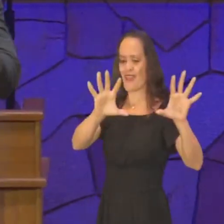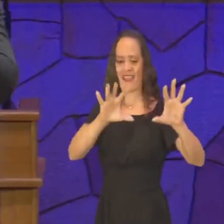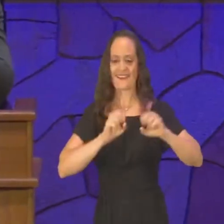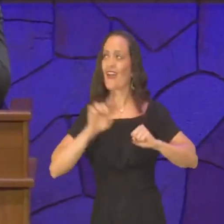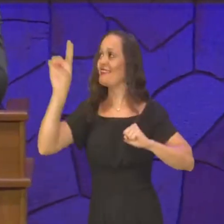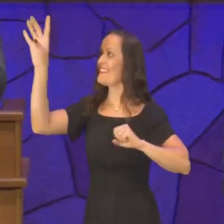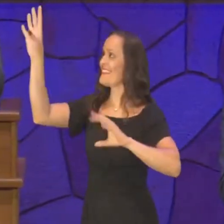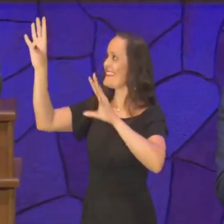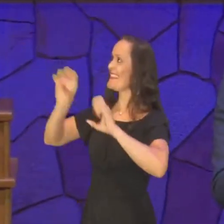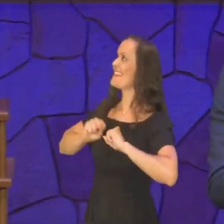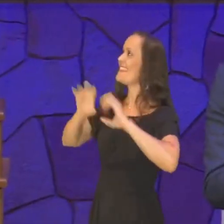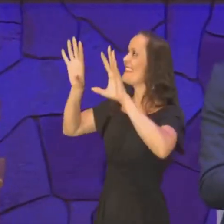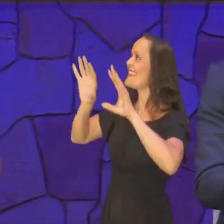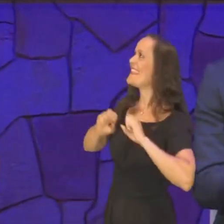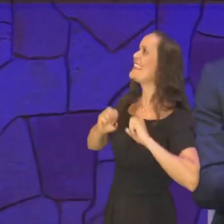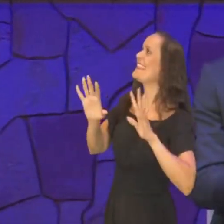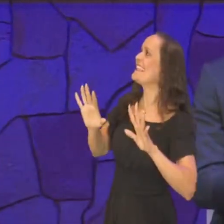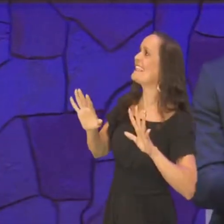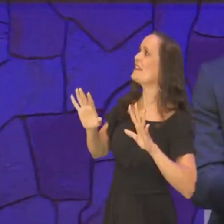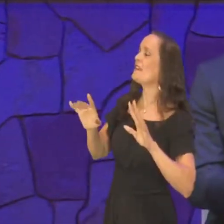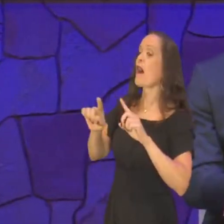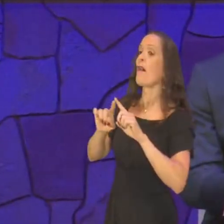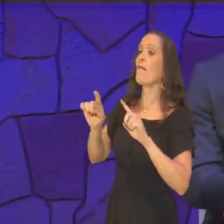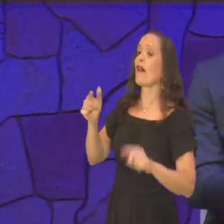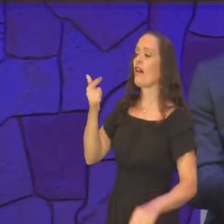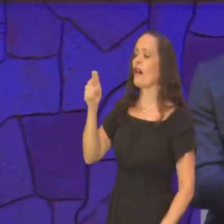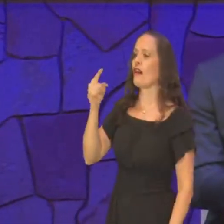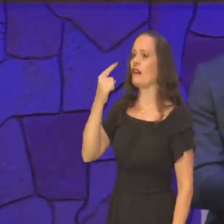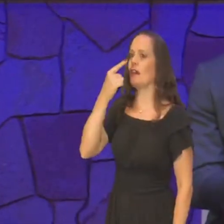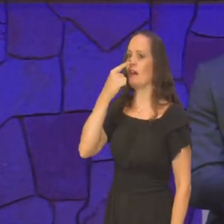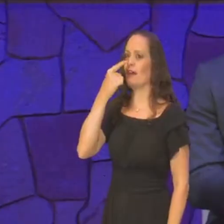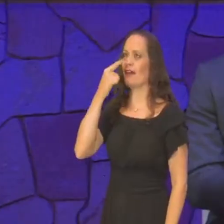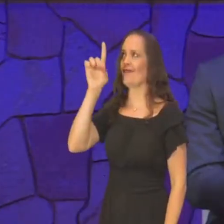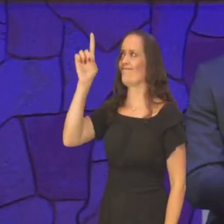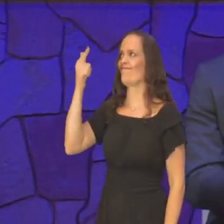mas não há uma busca sobre intimidade.